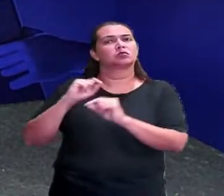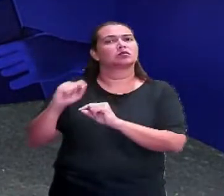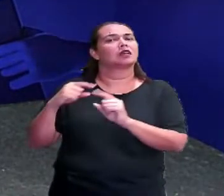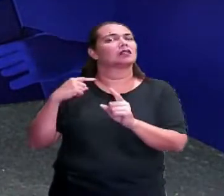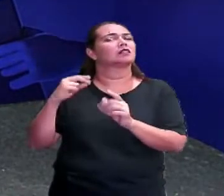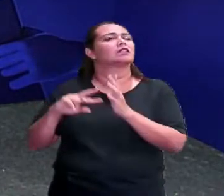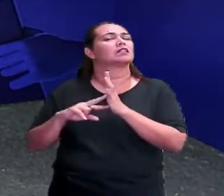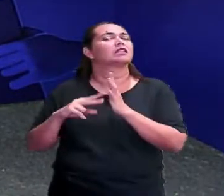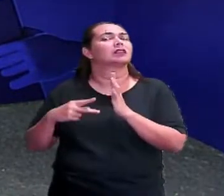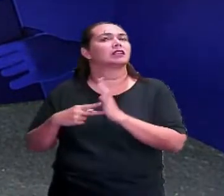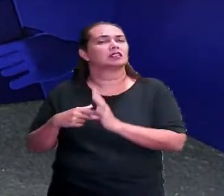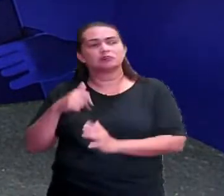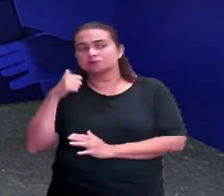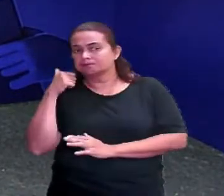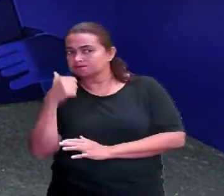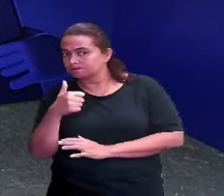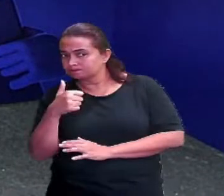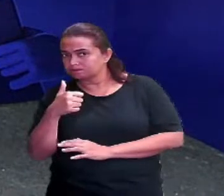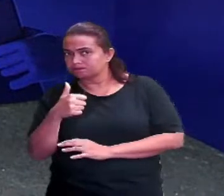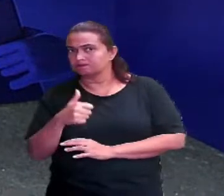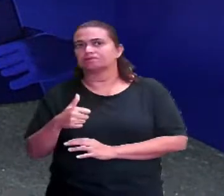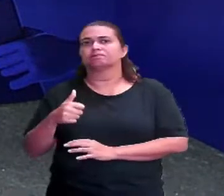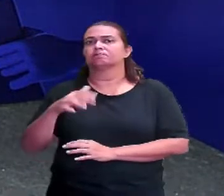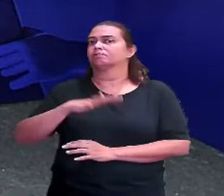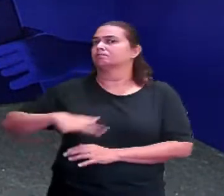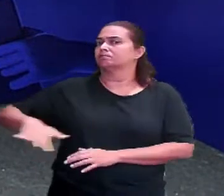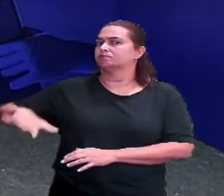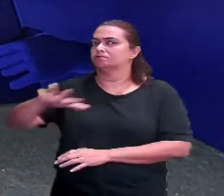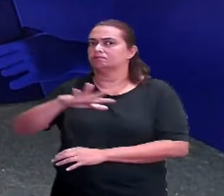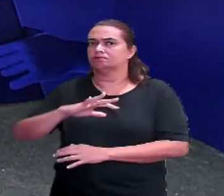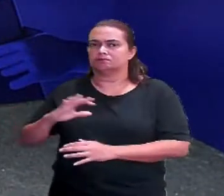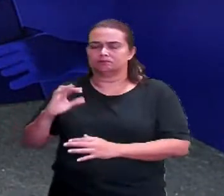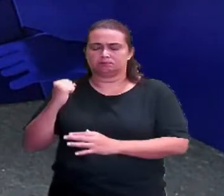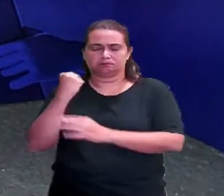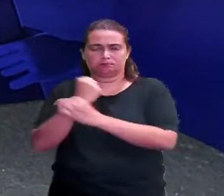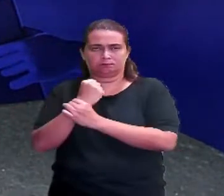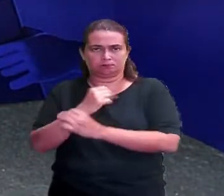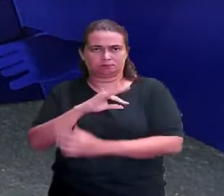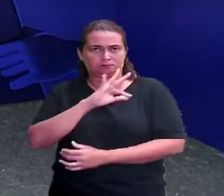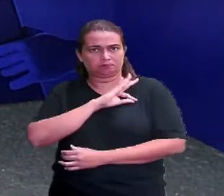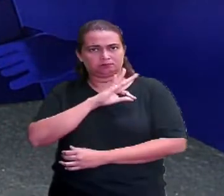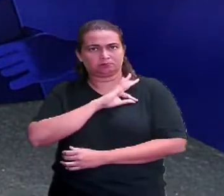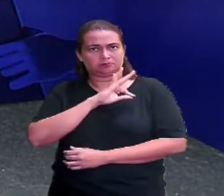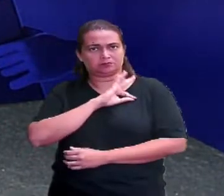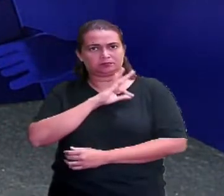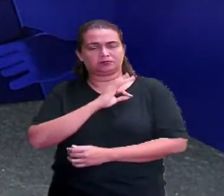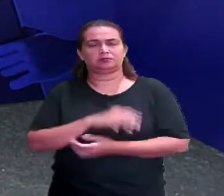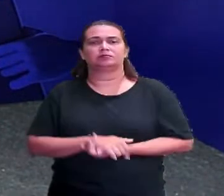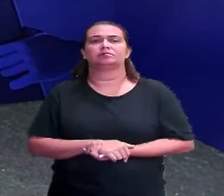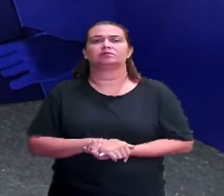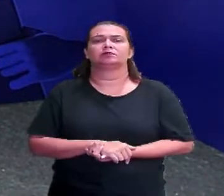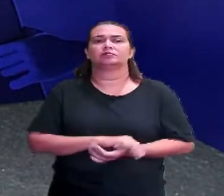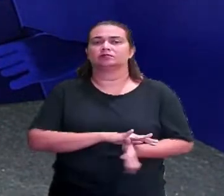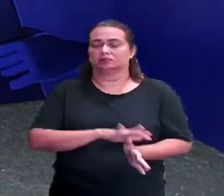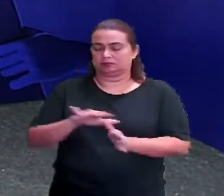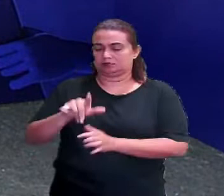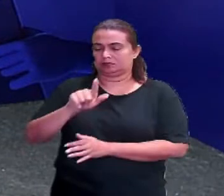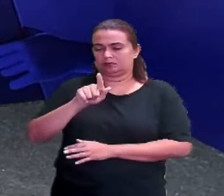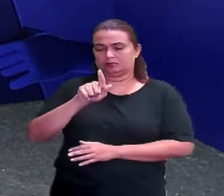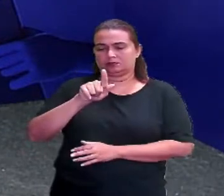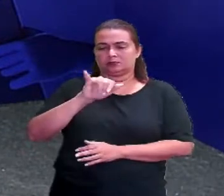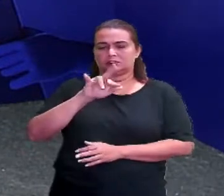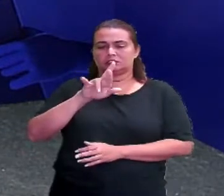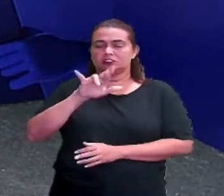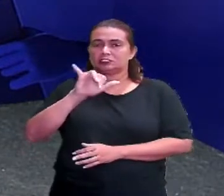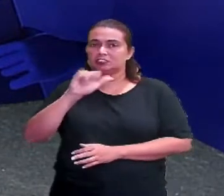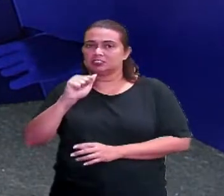comum entre os policiais. Okay? Então, alguns exemplos agora de gíria, Vamos para gírias. É